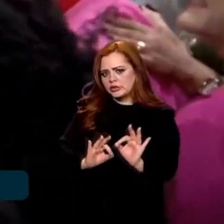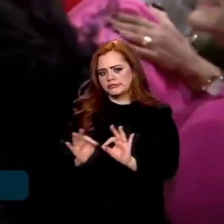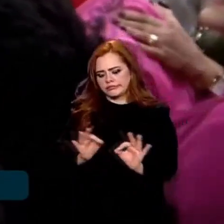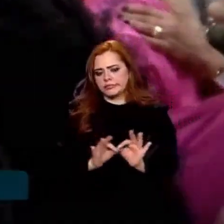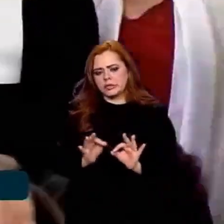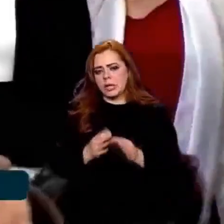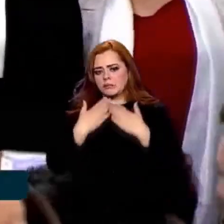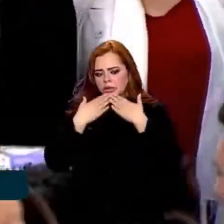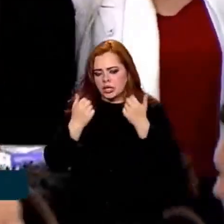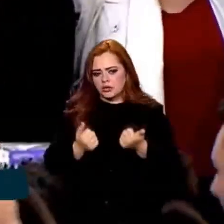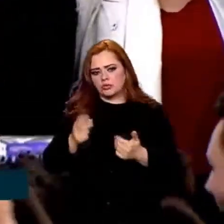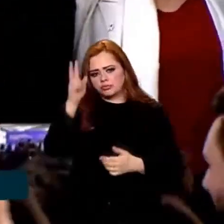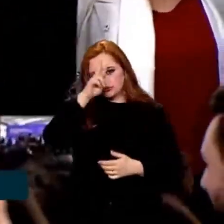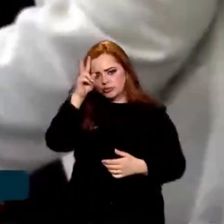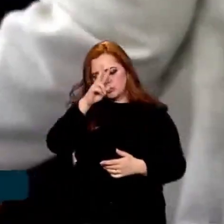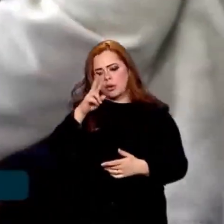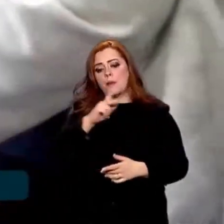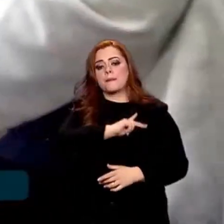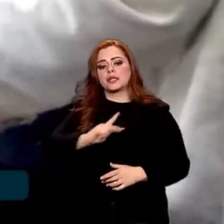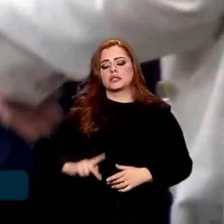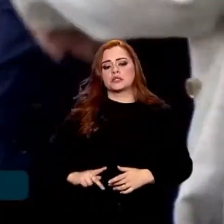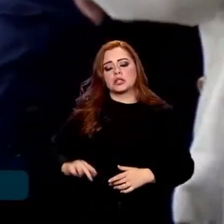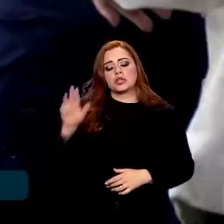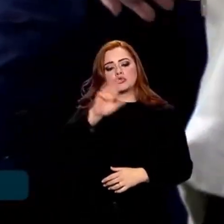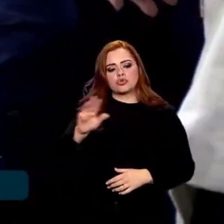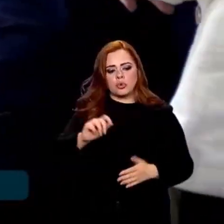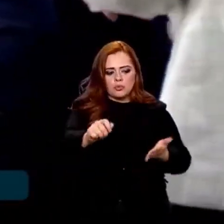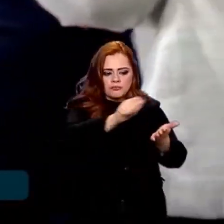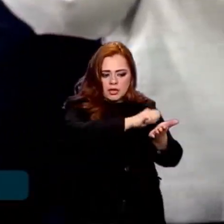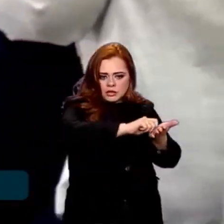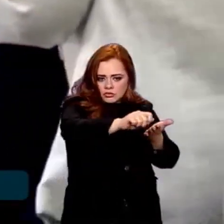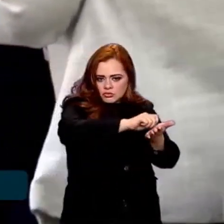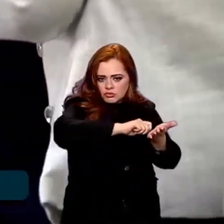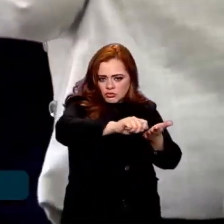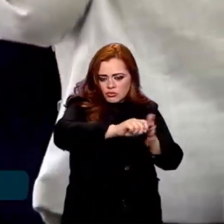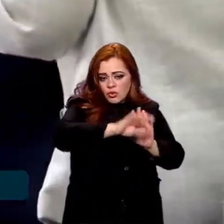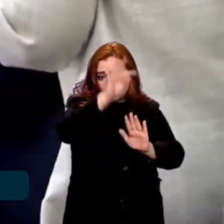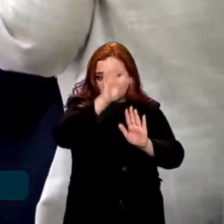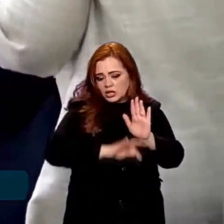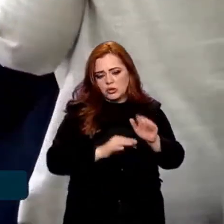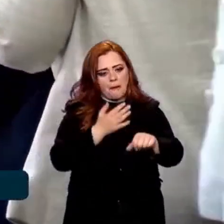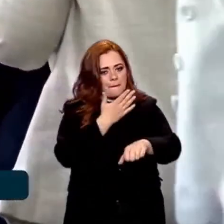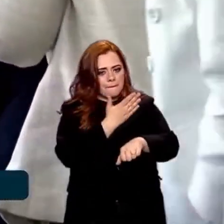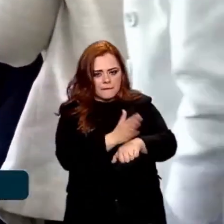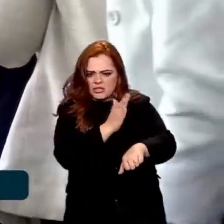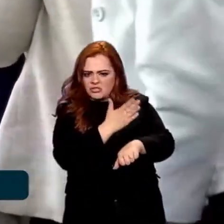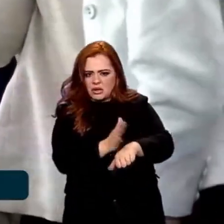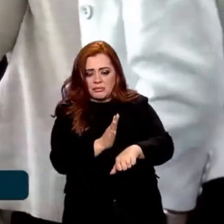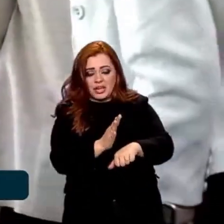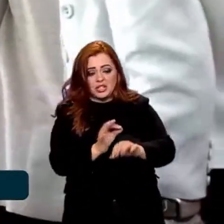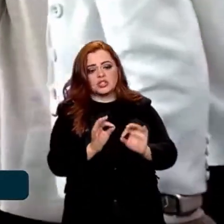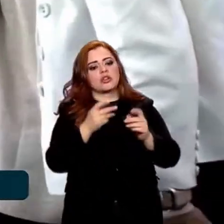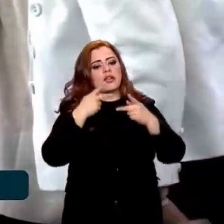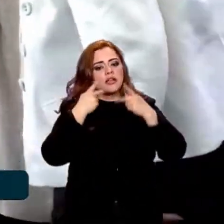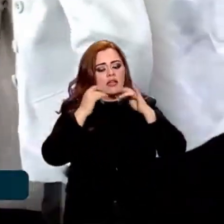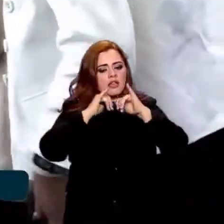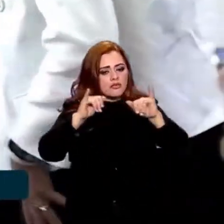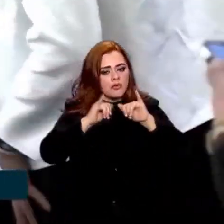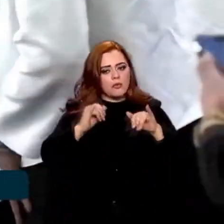que deverá ser disponibilizado para seus empregados colaboradores e público em